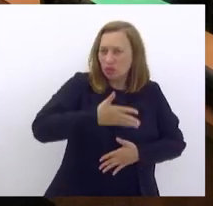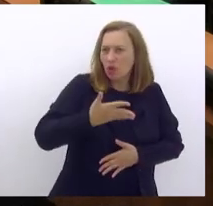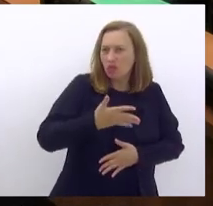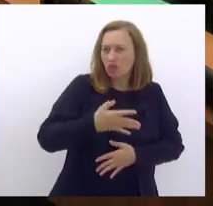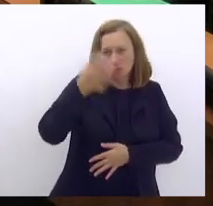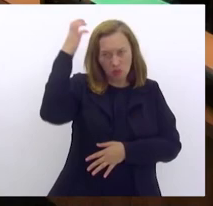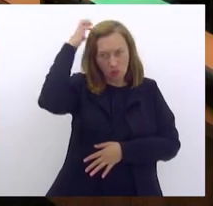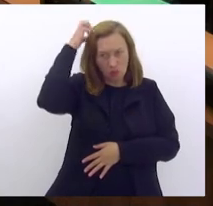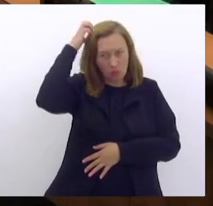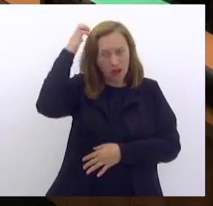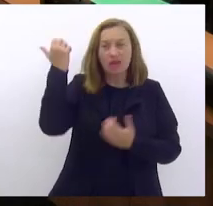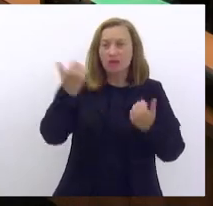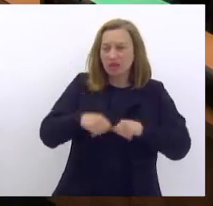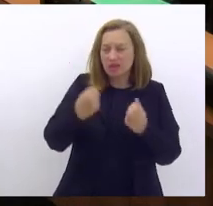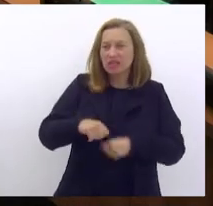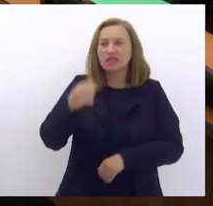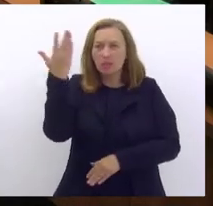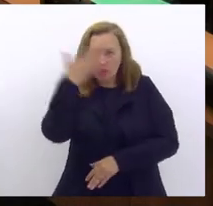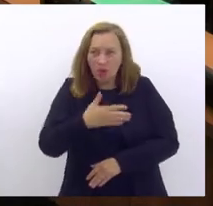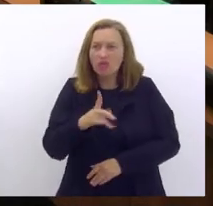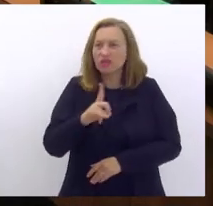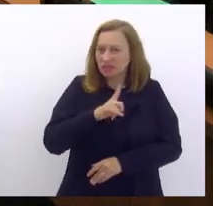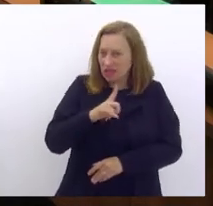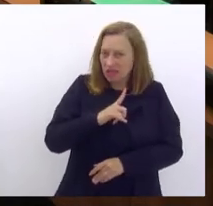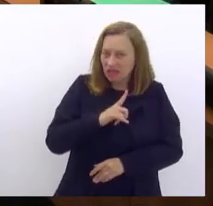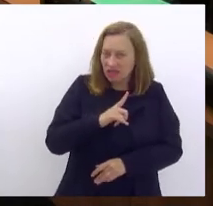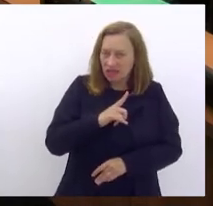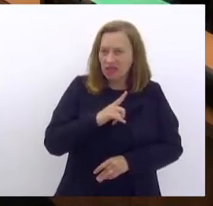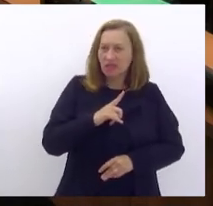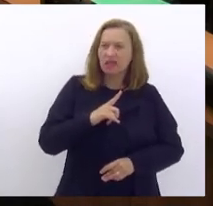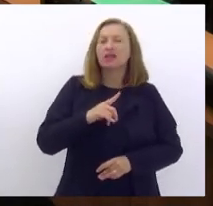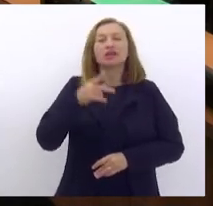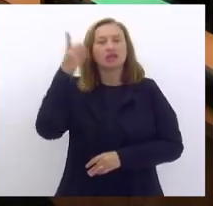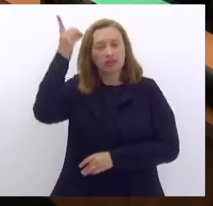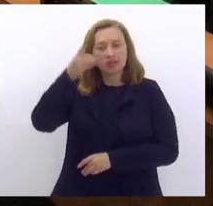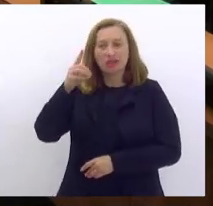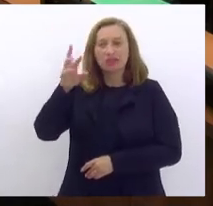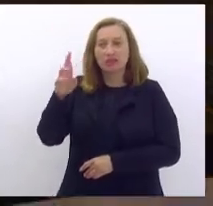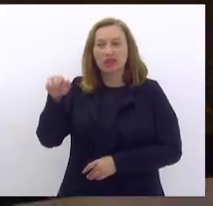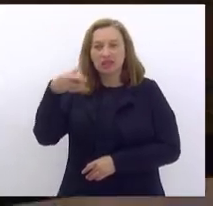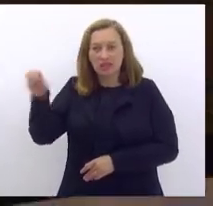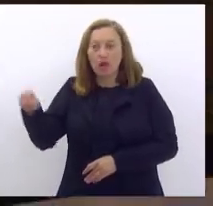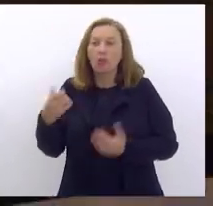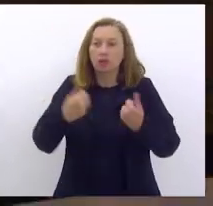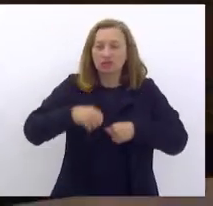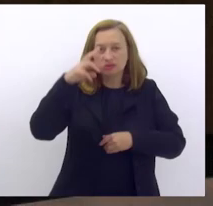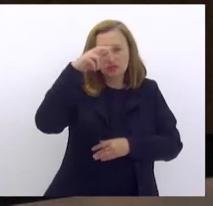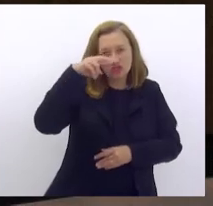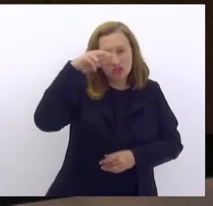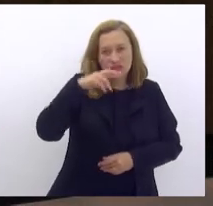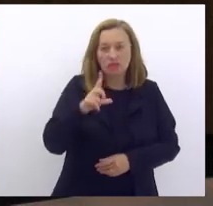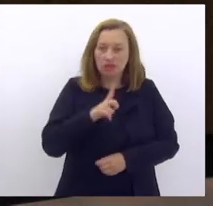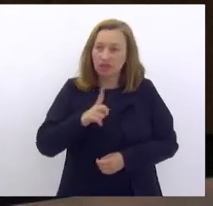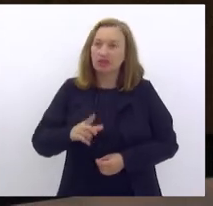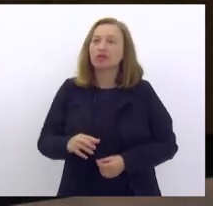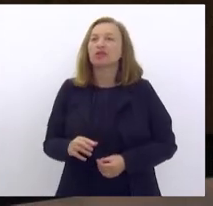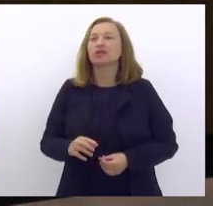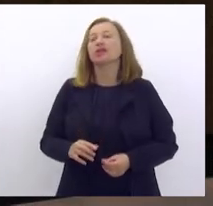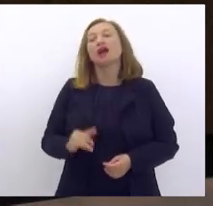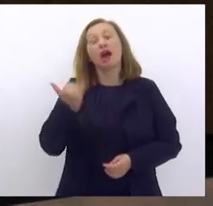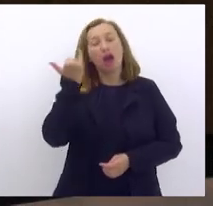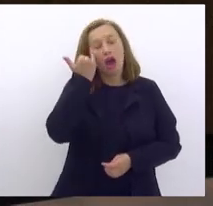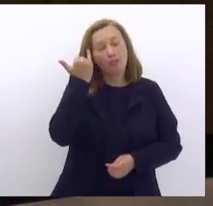condenados tem que haver prova. E para haver prova tem que haver, deputado Brazão, presidente, investigação. Verdade. A